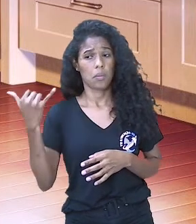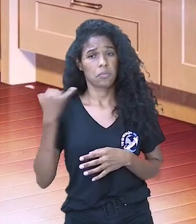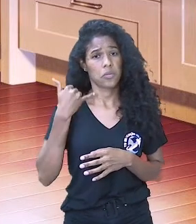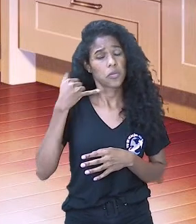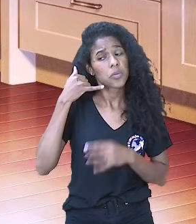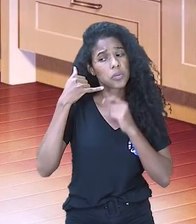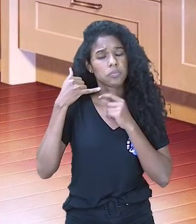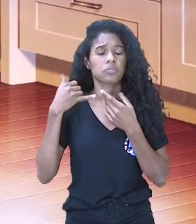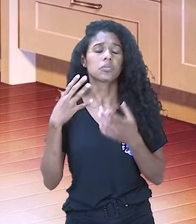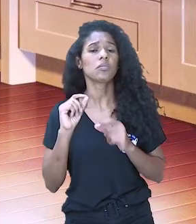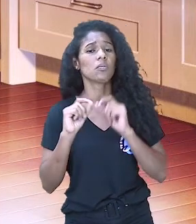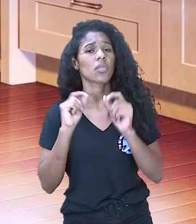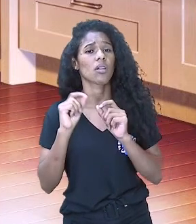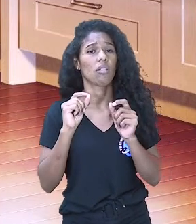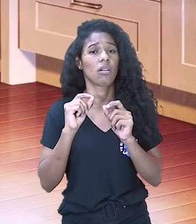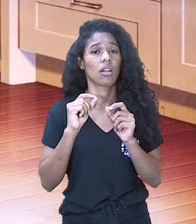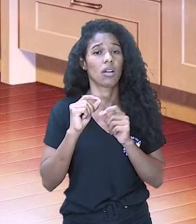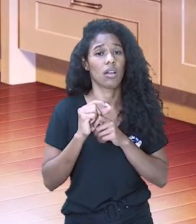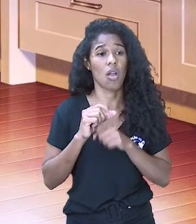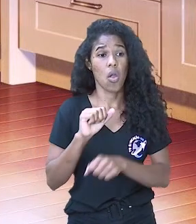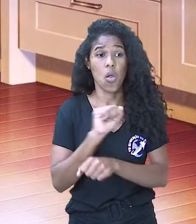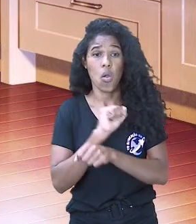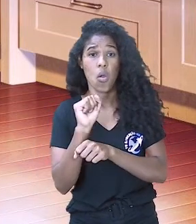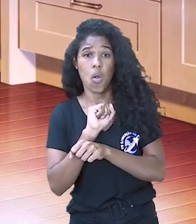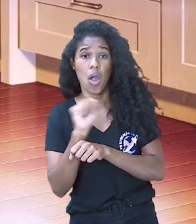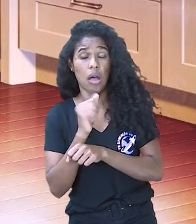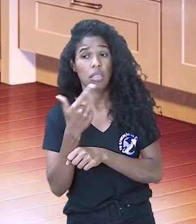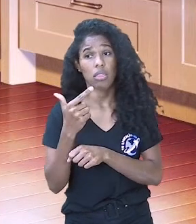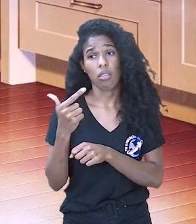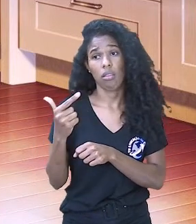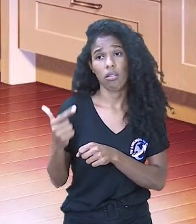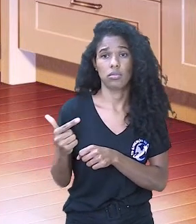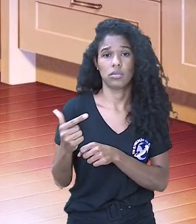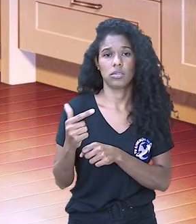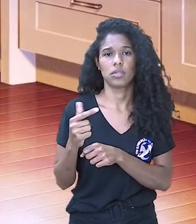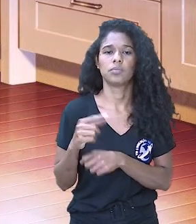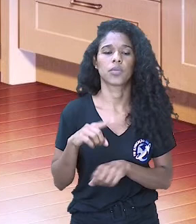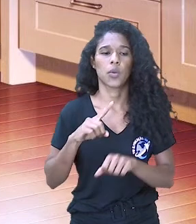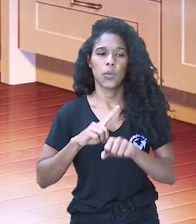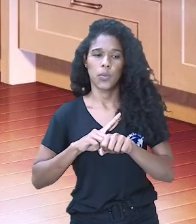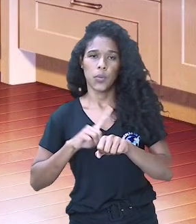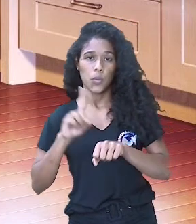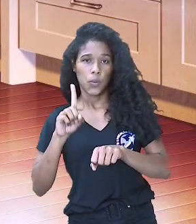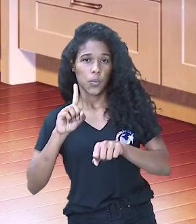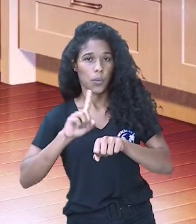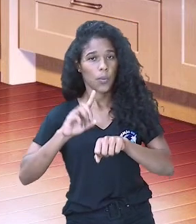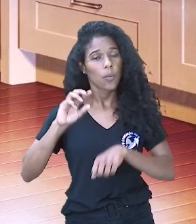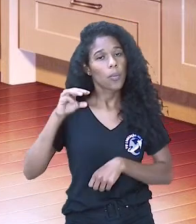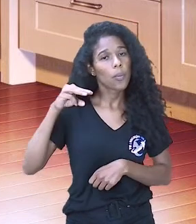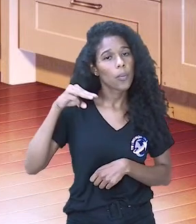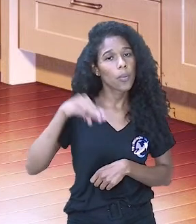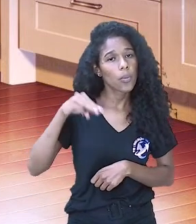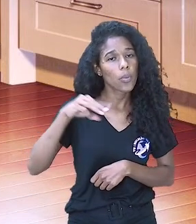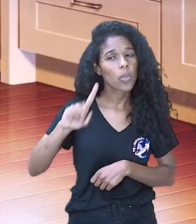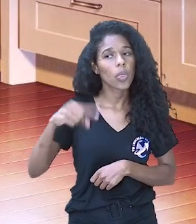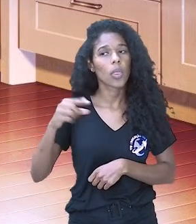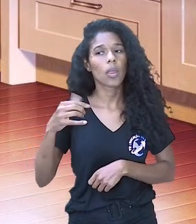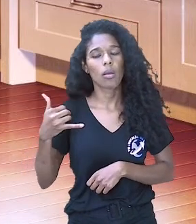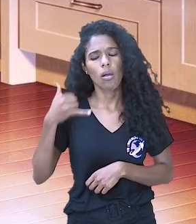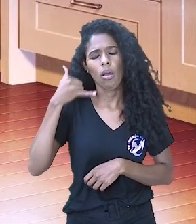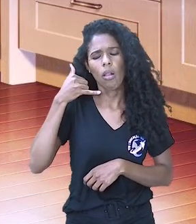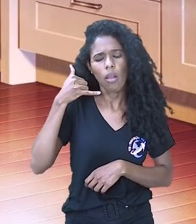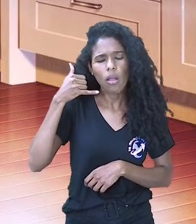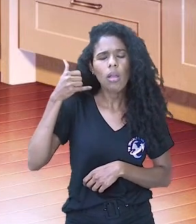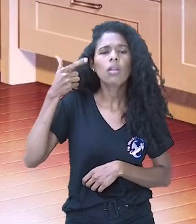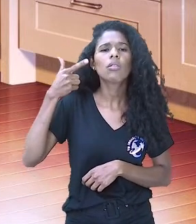depois, liguei de novo e disse com a voz calma: Oi, liguei há pouco